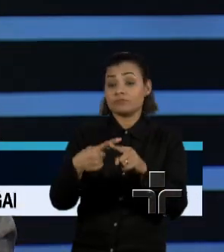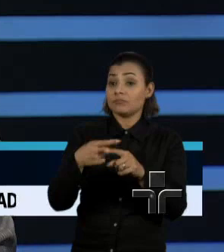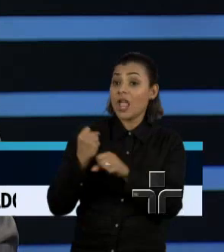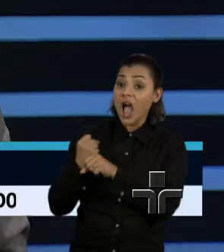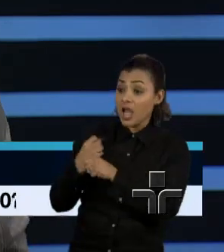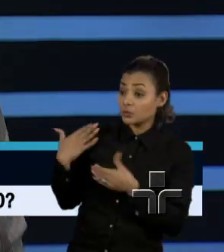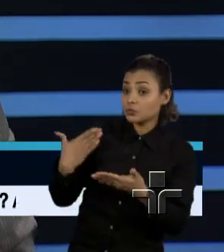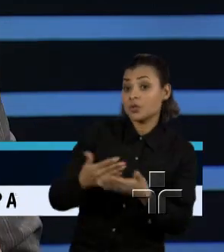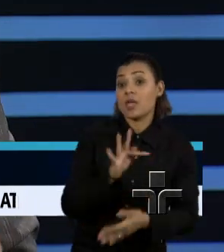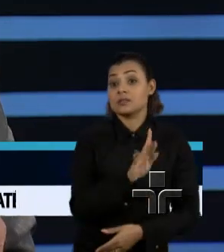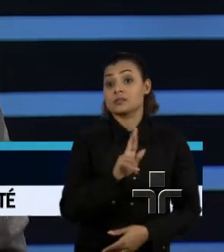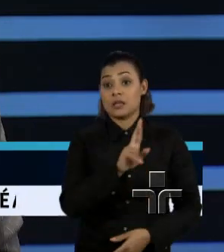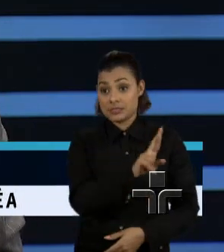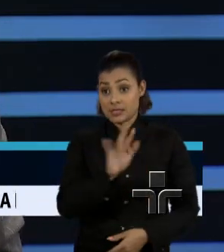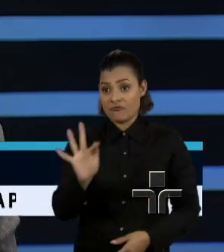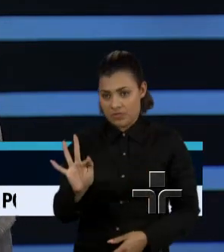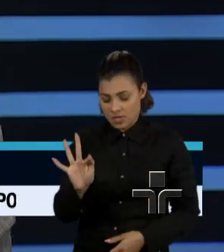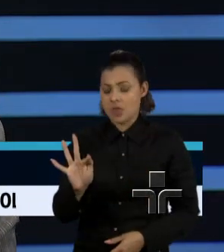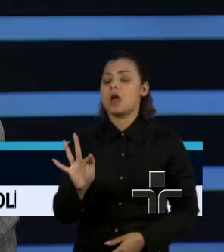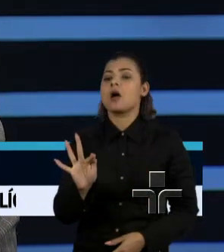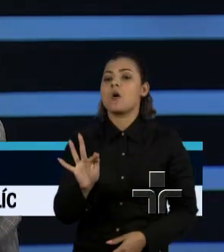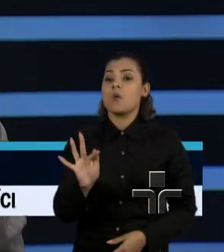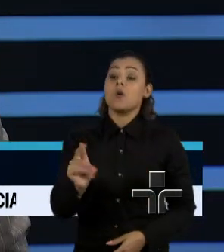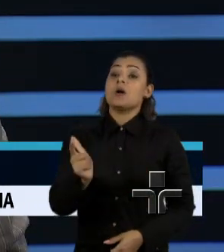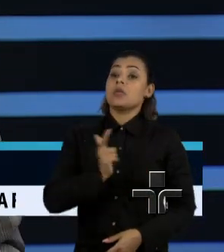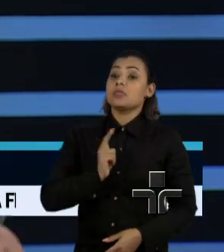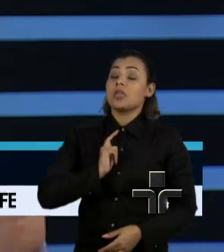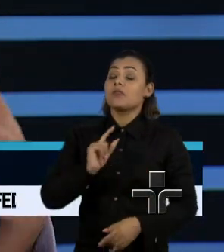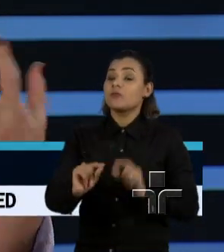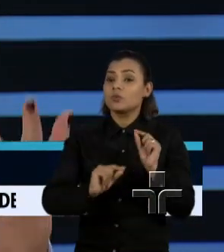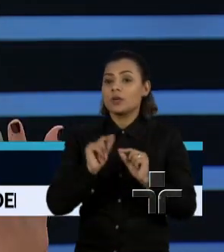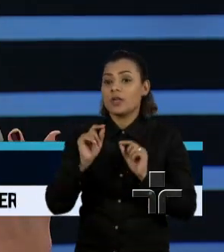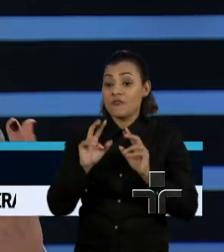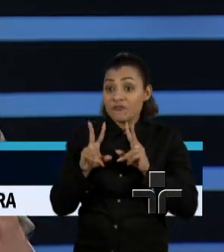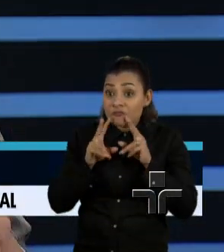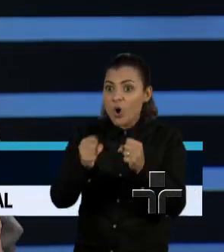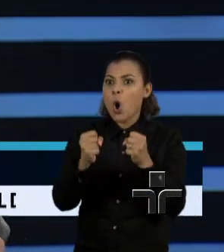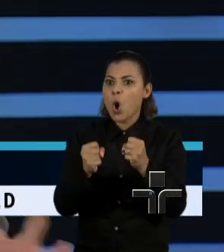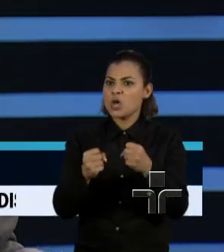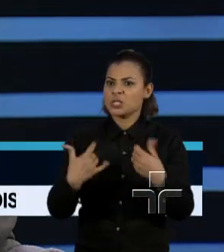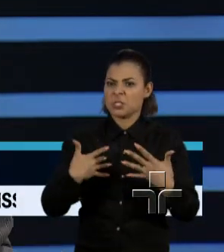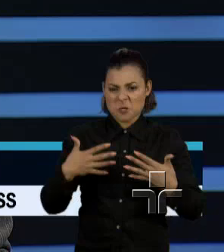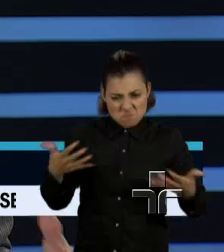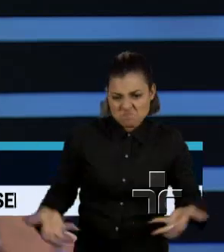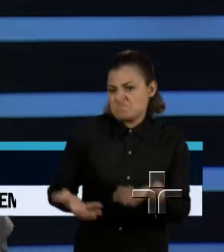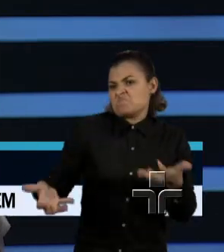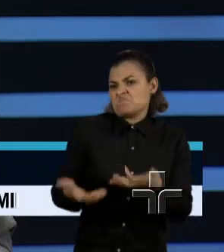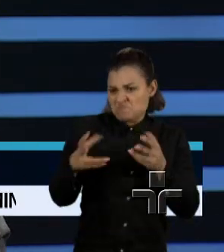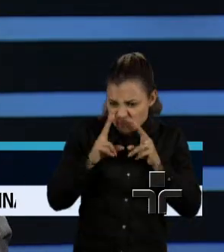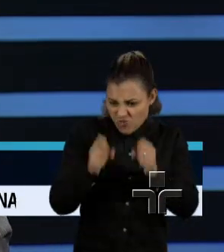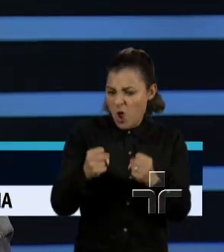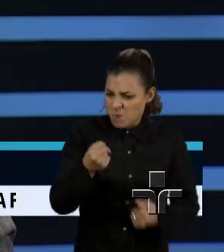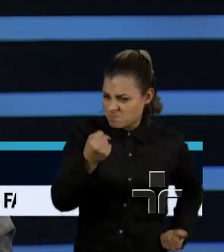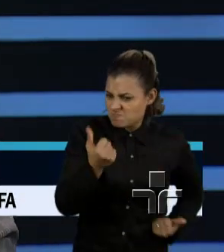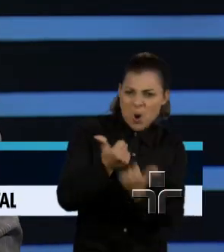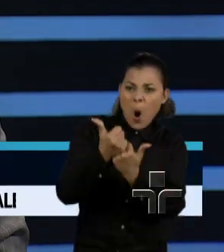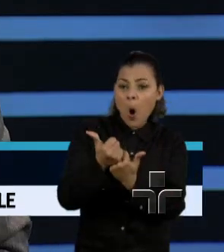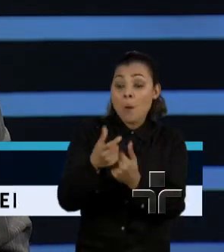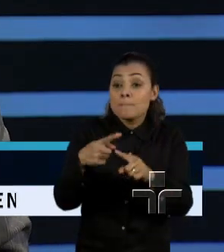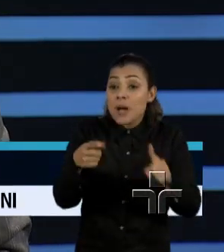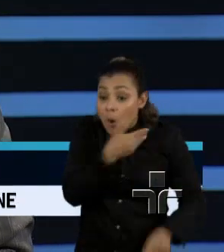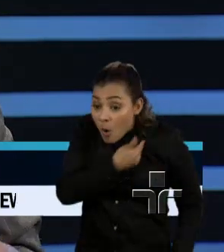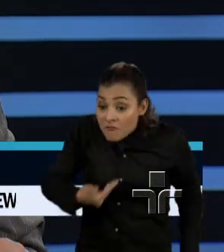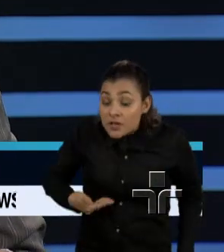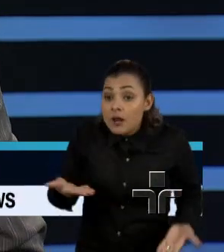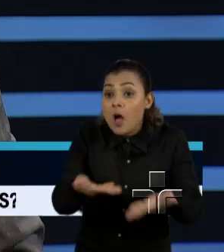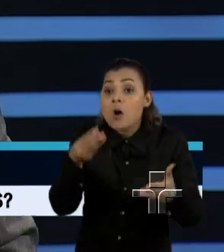Receita Federal ela foi muito, ela ganhou uma força muito grande, né? E o que esse governo está tentando